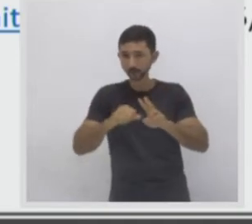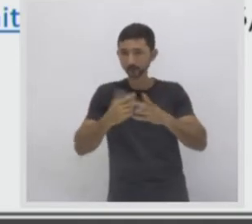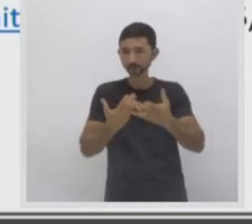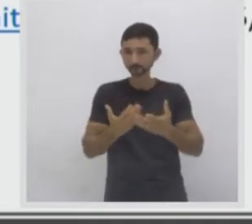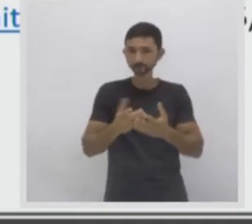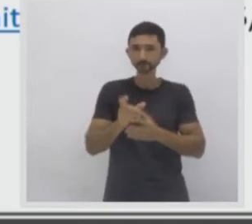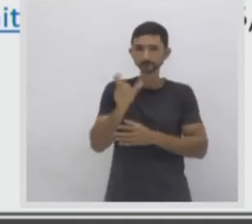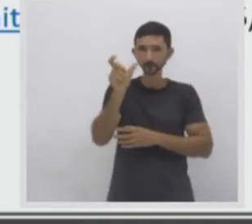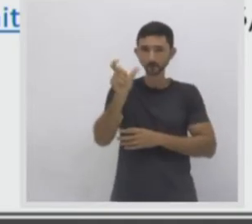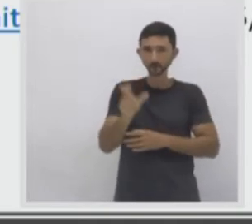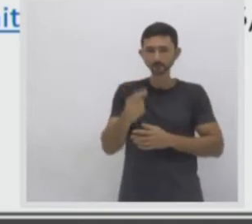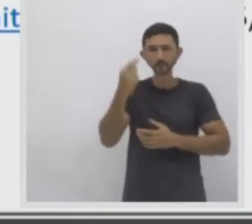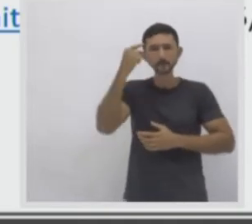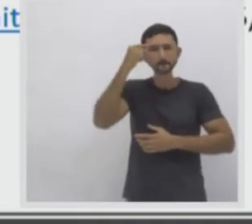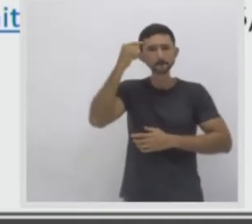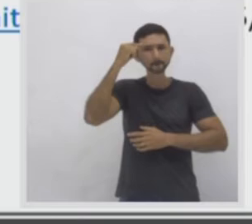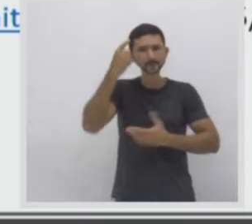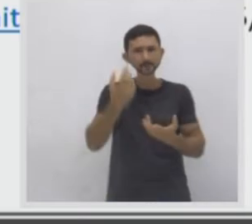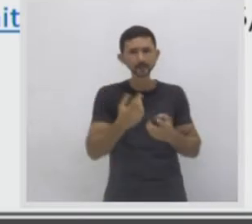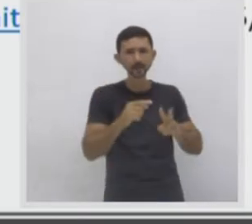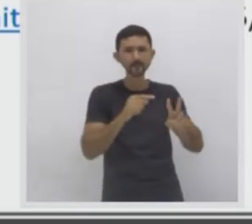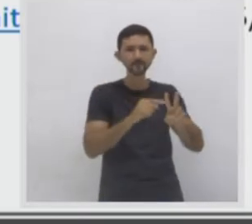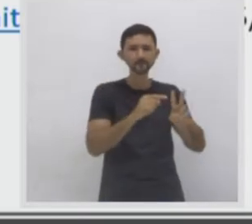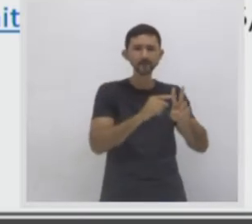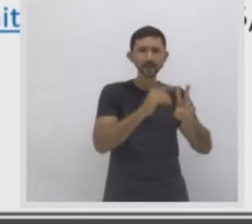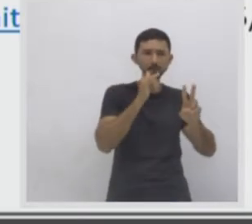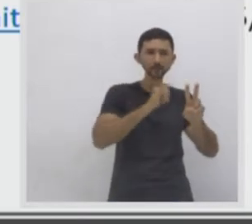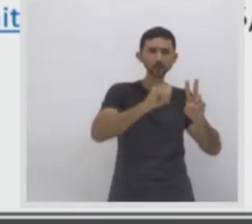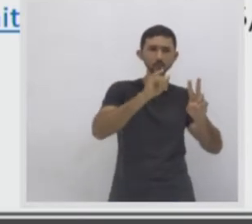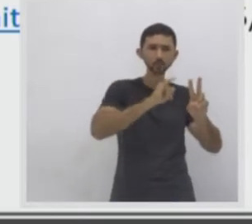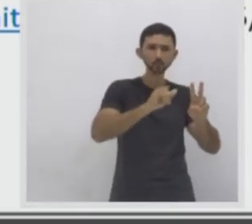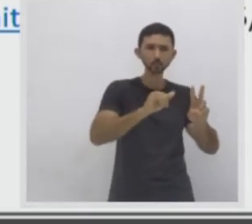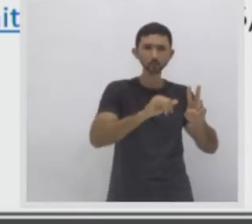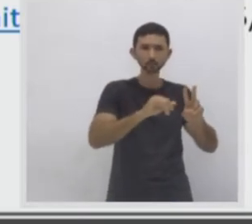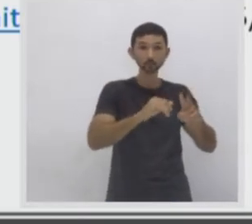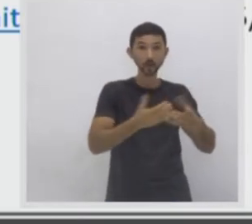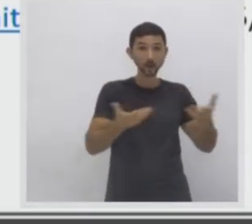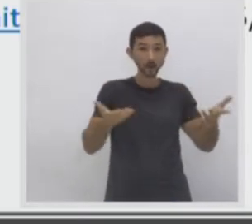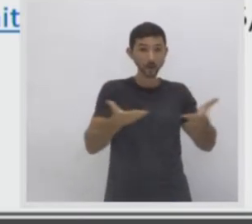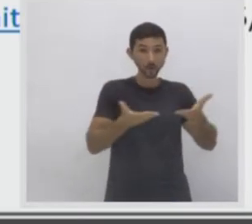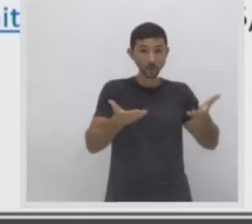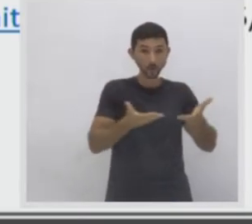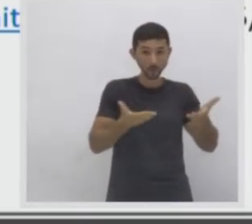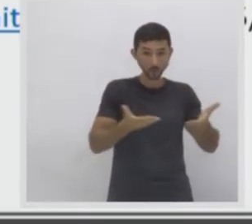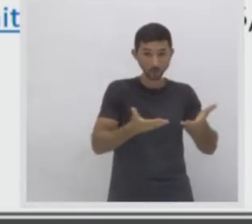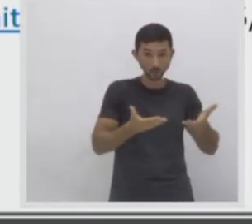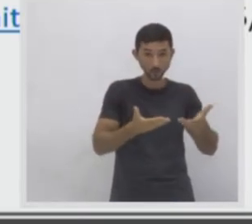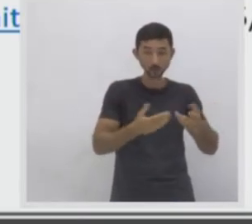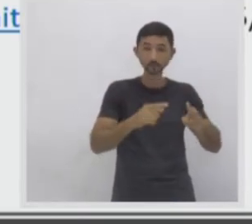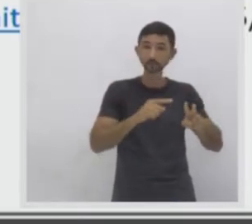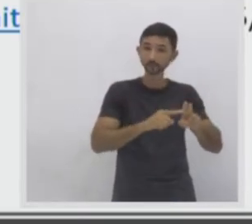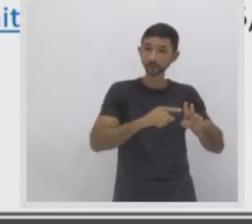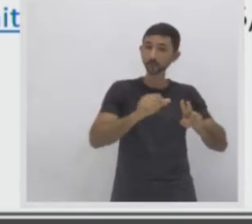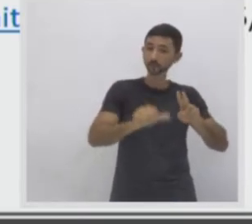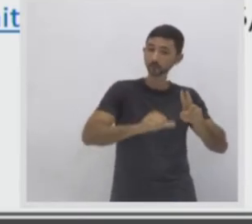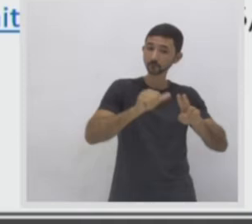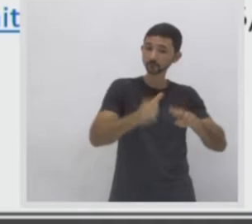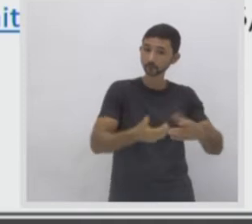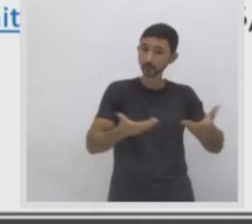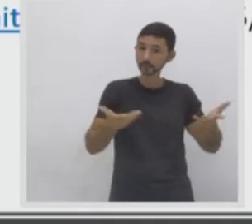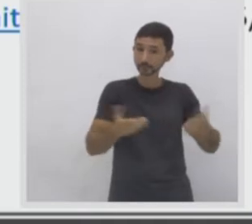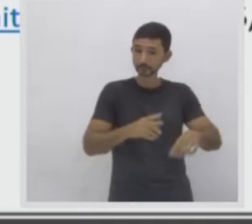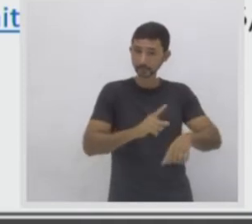pessoas. Então, vamos pensar aí no verbo transmitir no tempo presente, porque o verbo também vai variar de acordo com